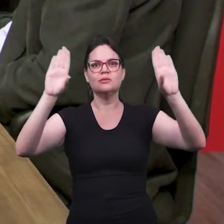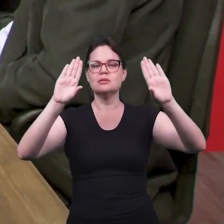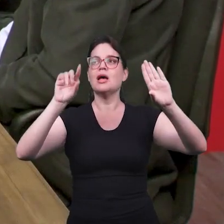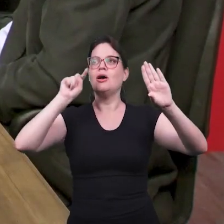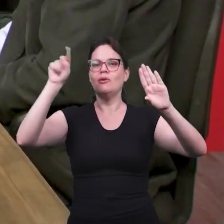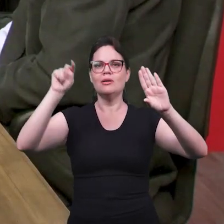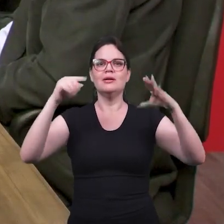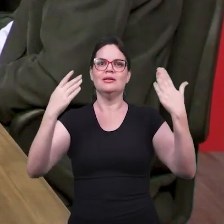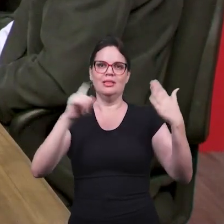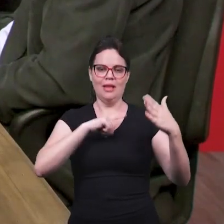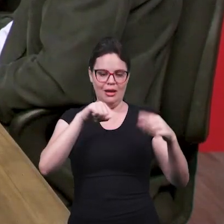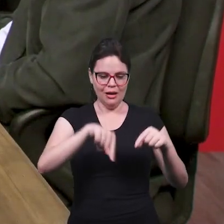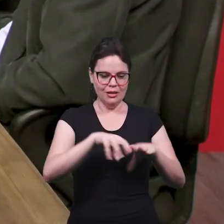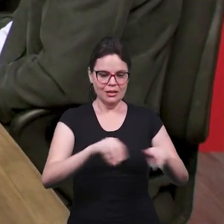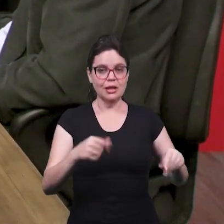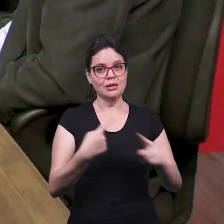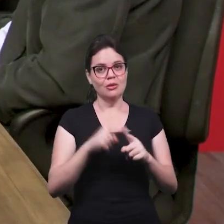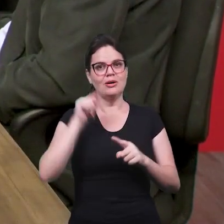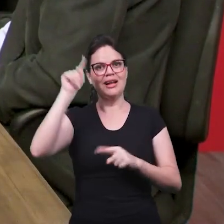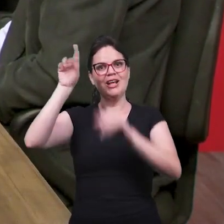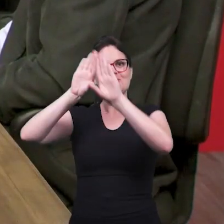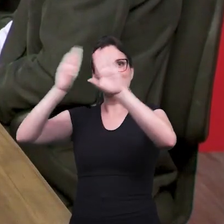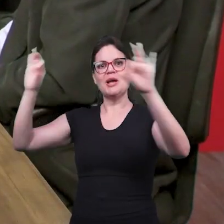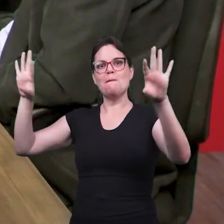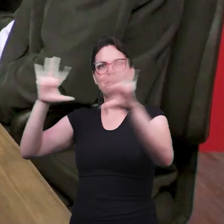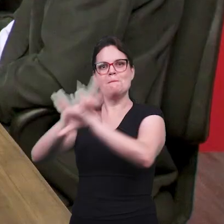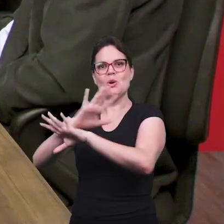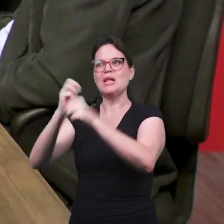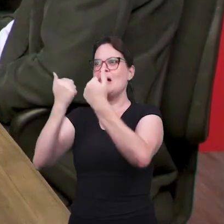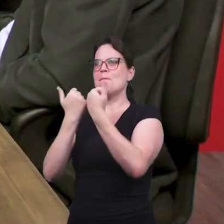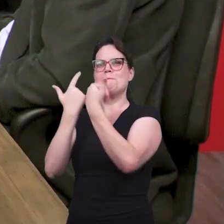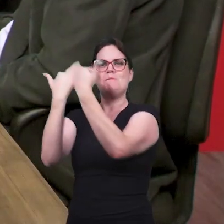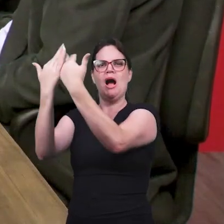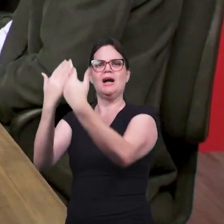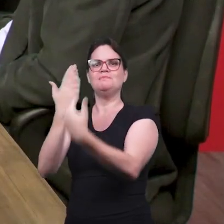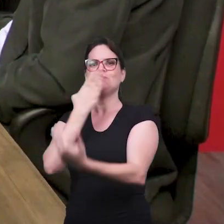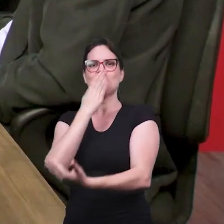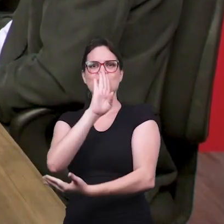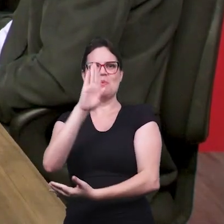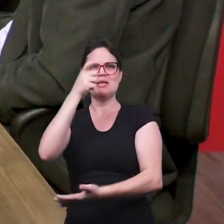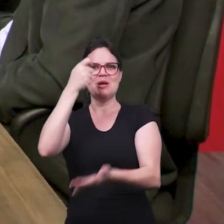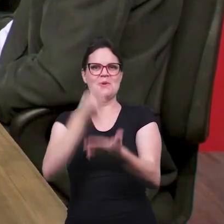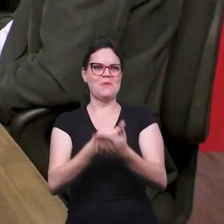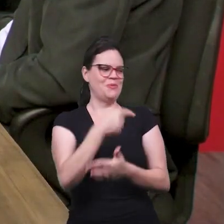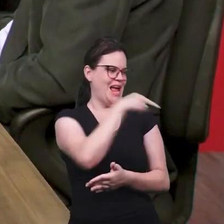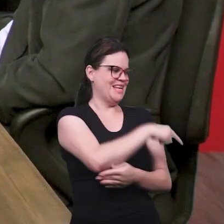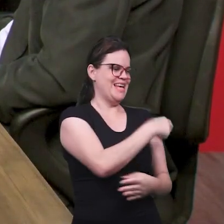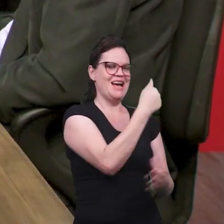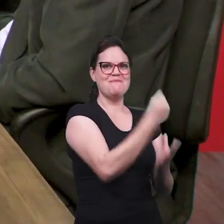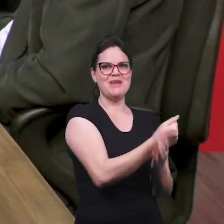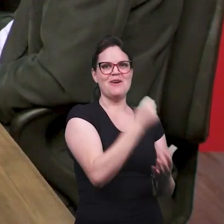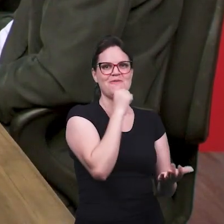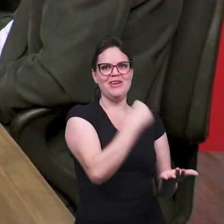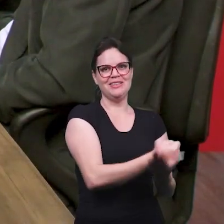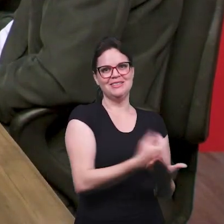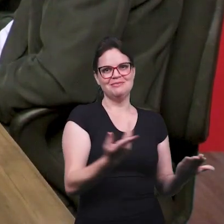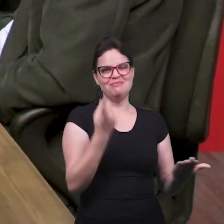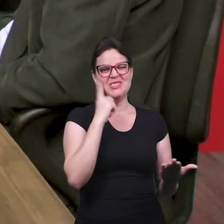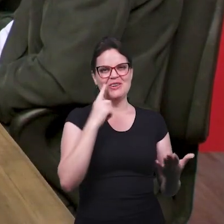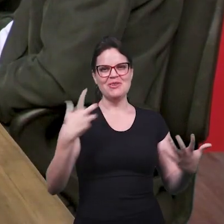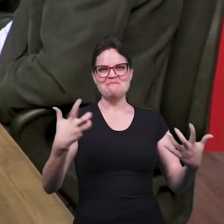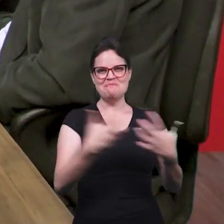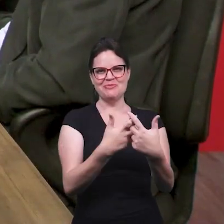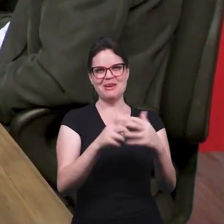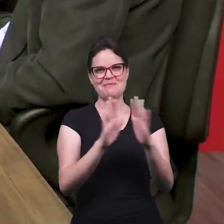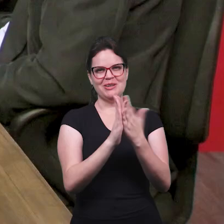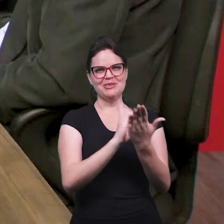que o Senhor fez a Abraão, né? É maravilhoso. Como a palavra é maravilhosa, né? Maravilhosa, maravilhosa. Tribos,